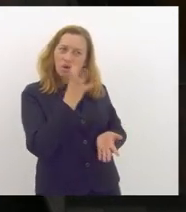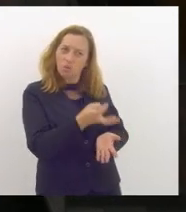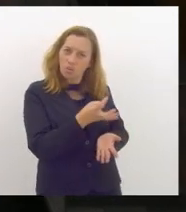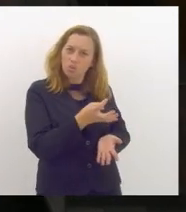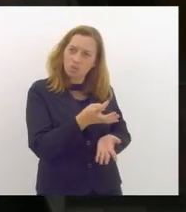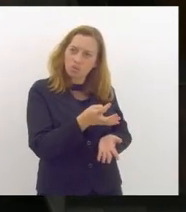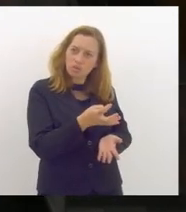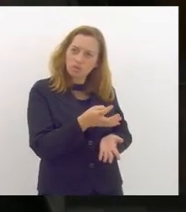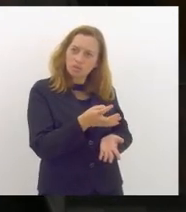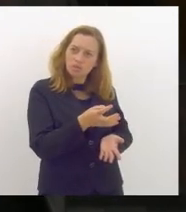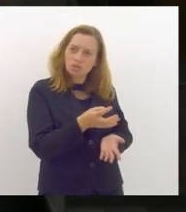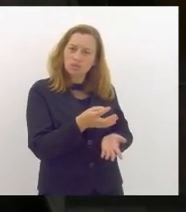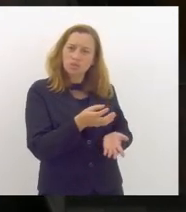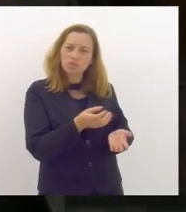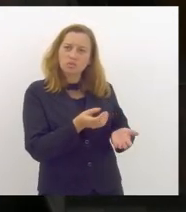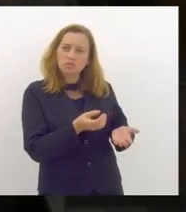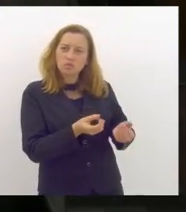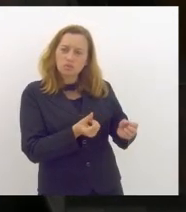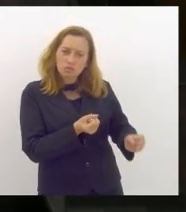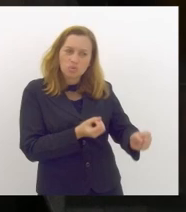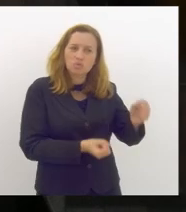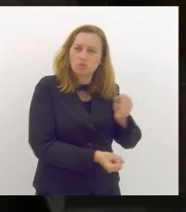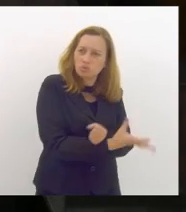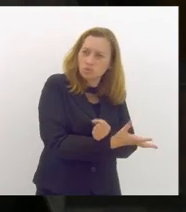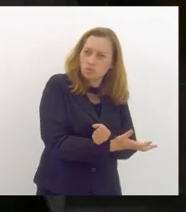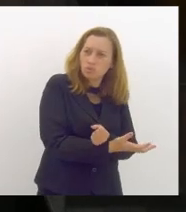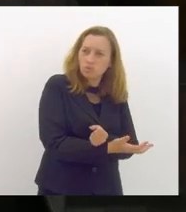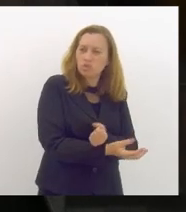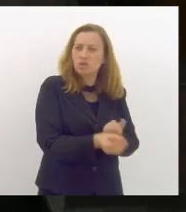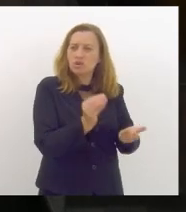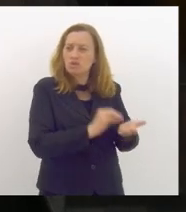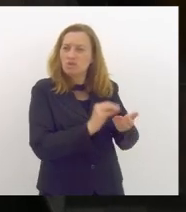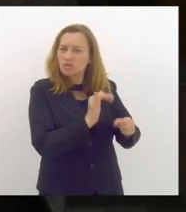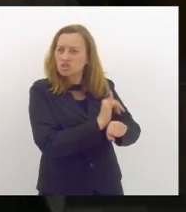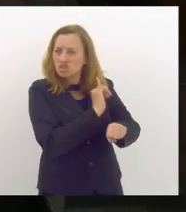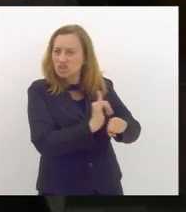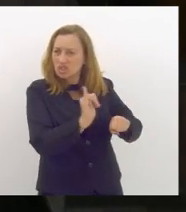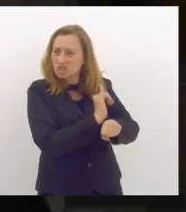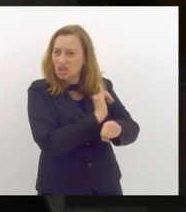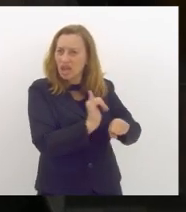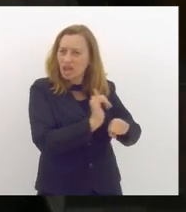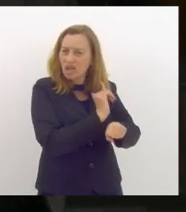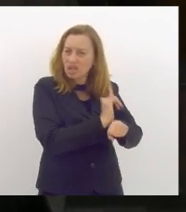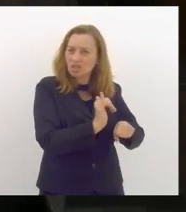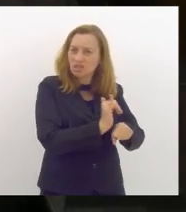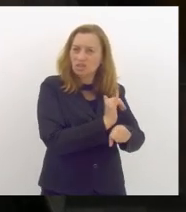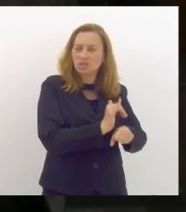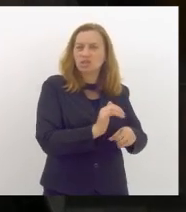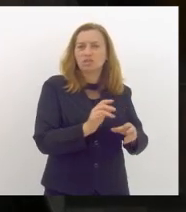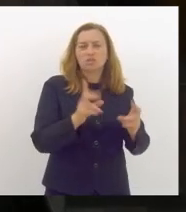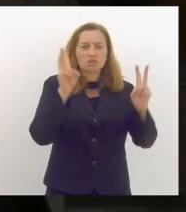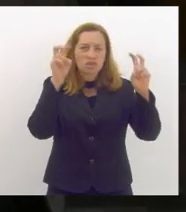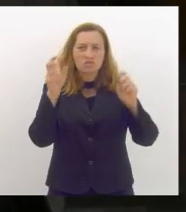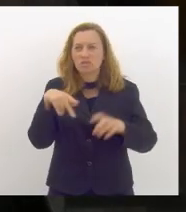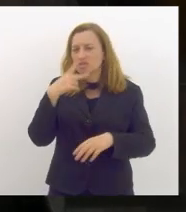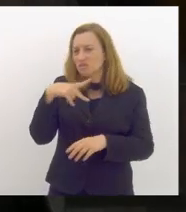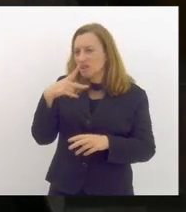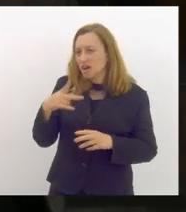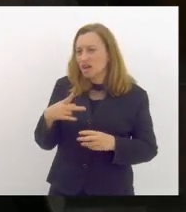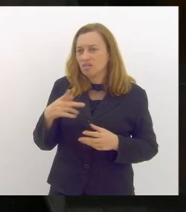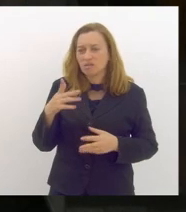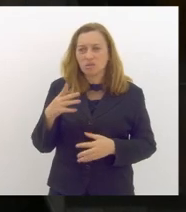das suas falcatruas das suas inabilidades das questões que ele levanta de forma